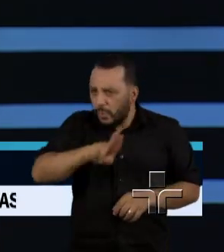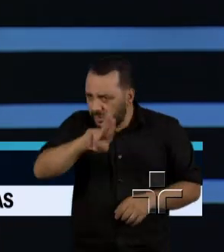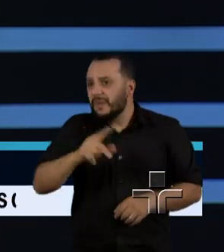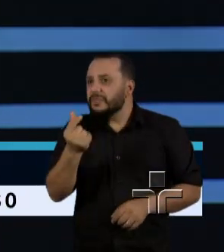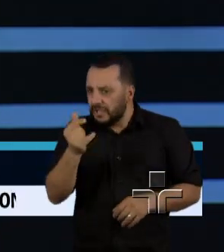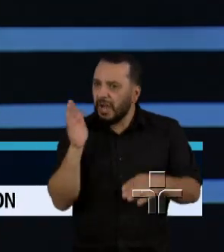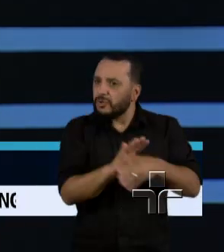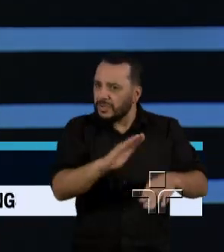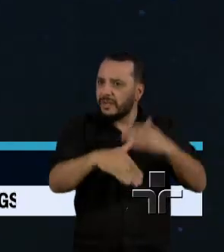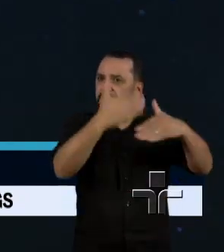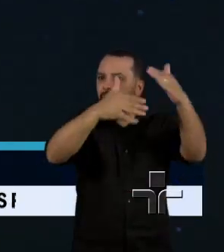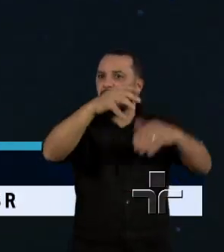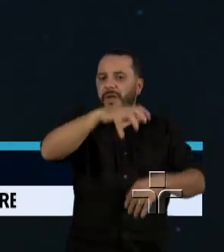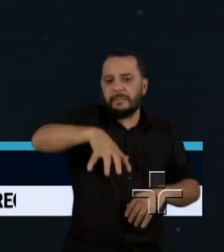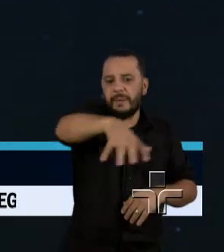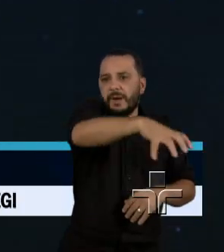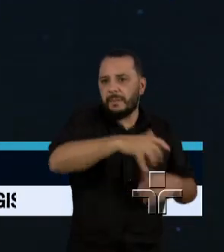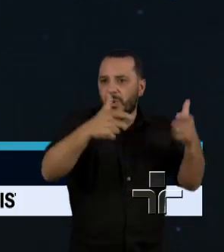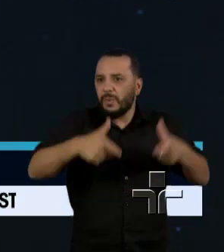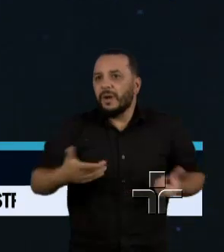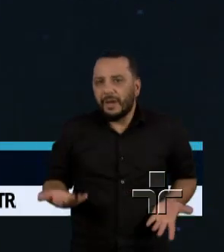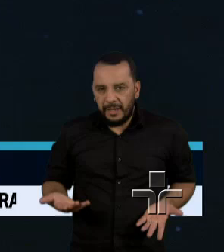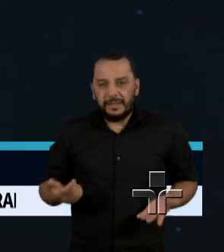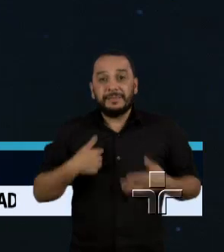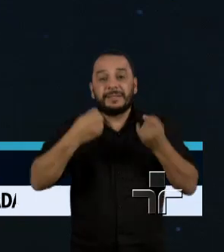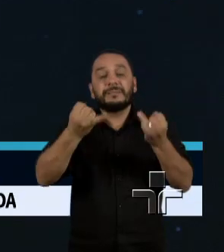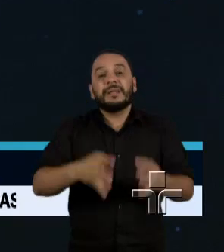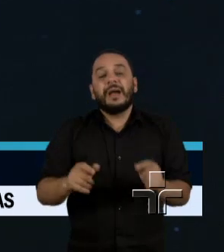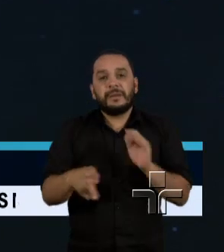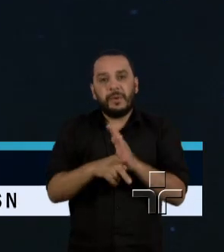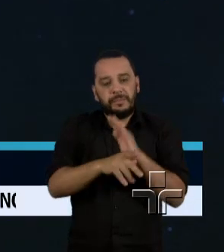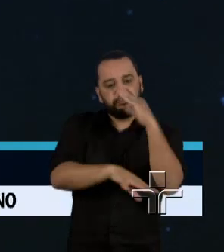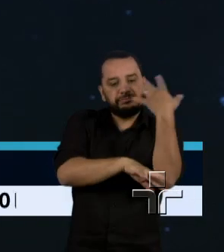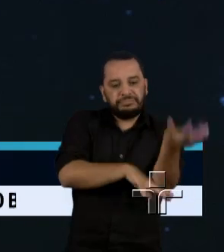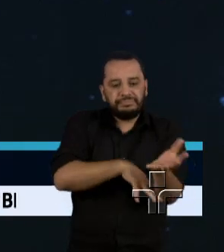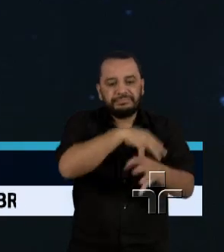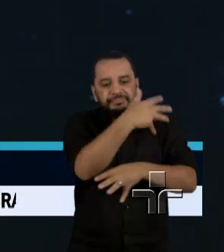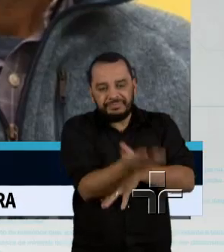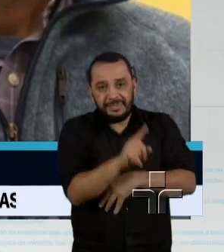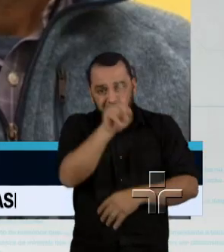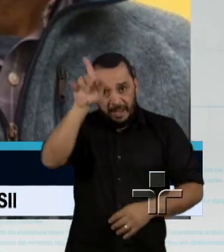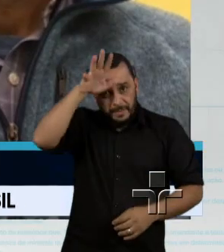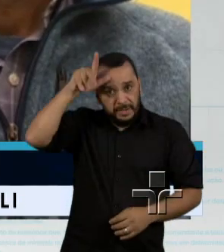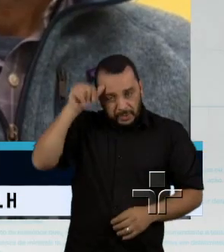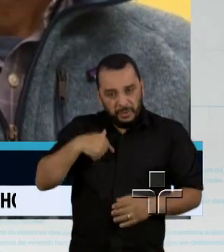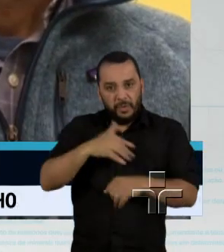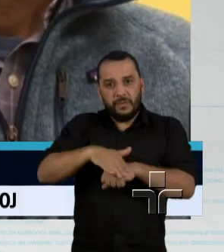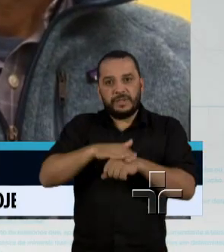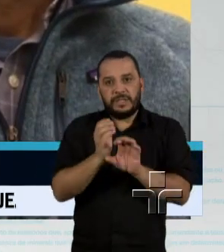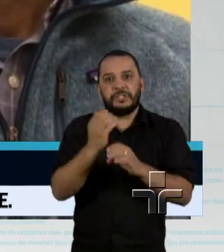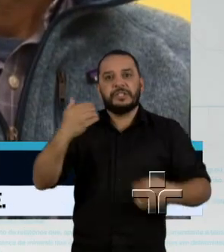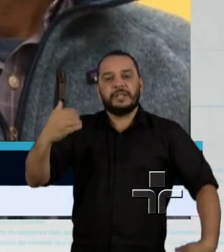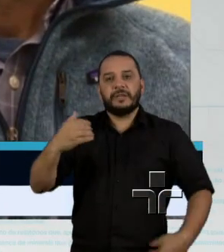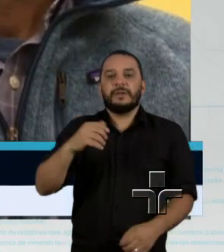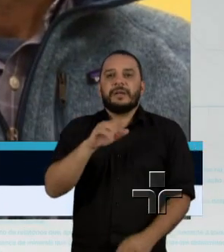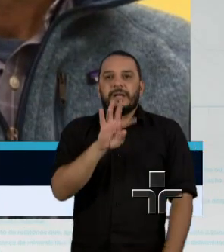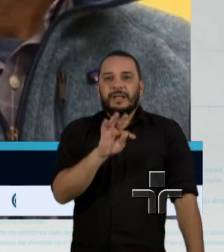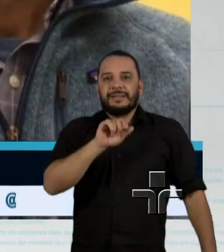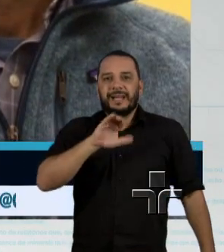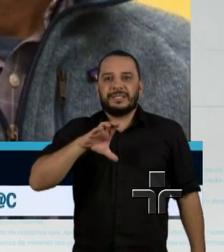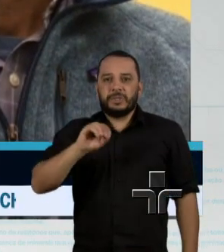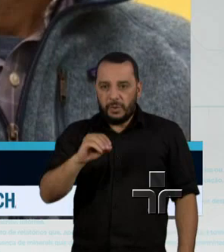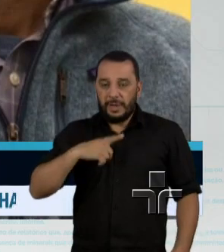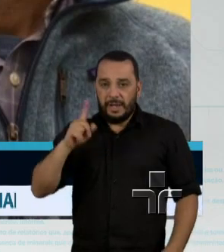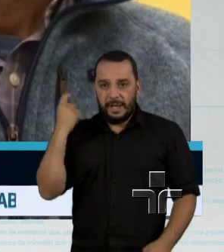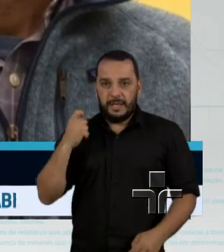região. Para a gente falar mais sobre o desmatamento na Amazônia, conversamos agora com o engenheiro florestal Tasso Azevedo, ex-coordenador